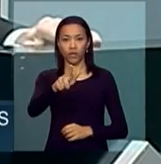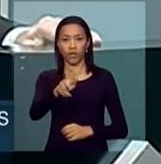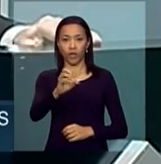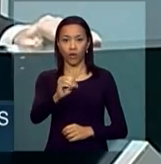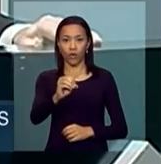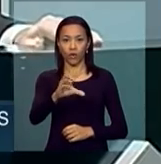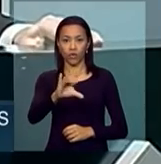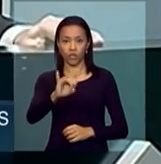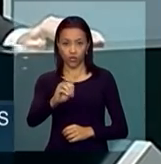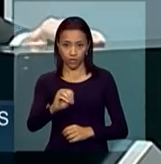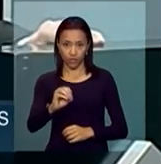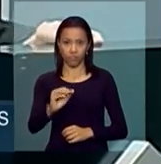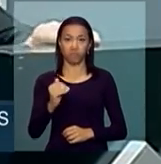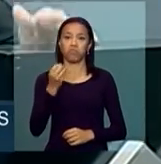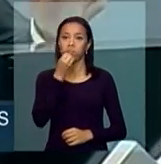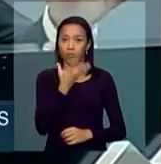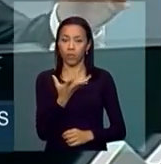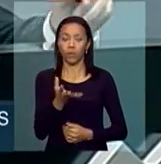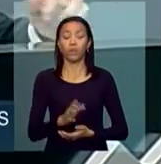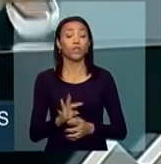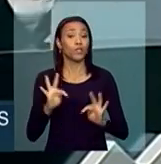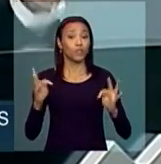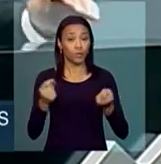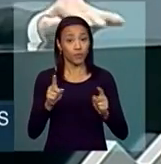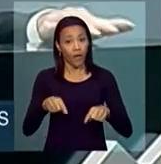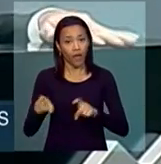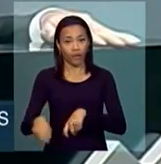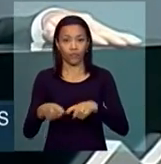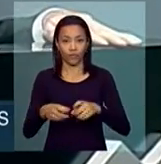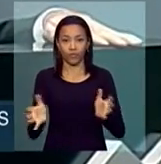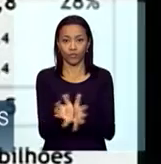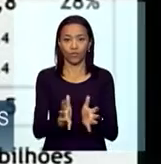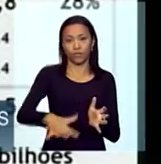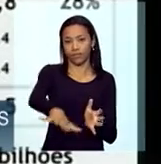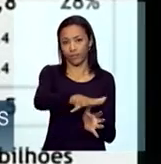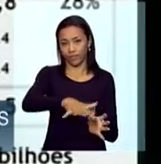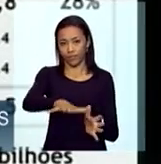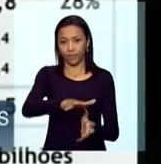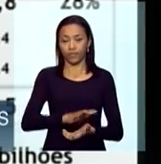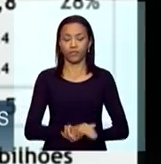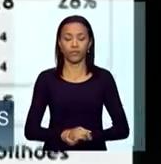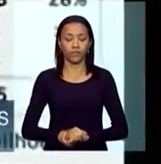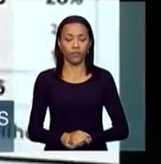bilhões e meio. E tudo é agricultura, tudo é agronegócio, né? Vamos.